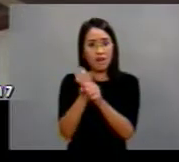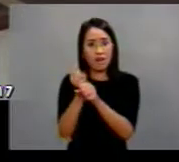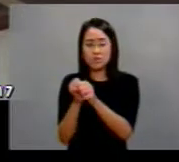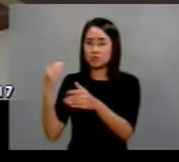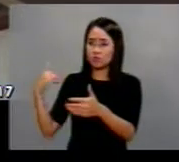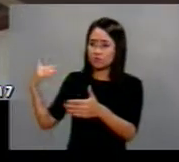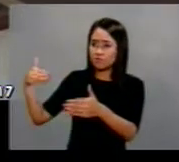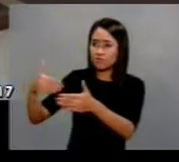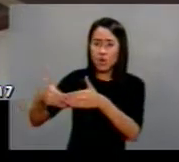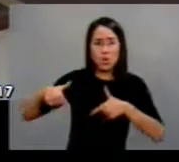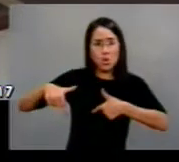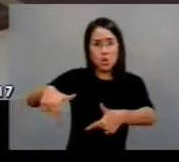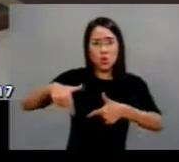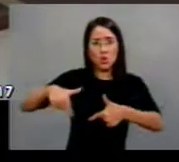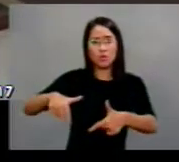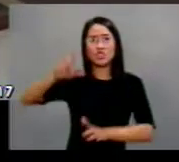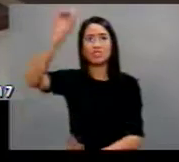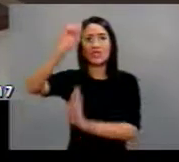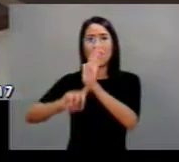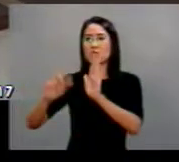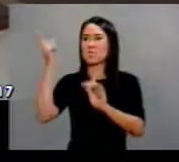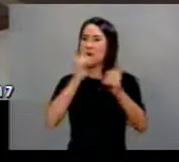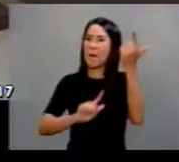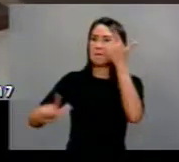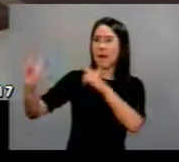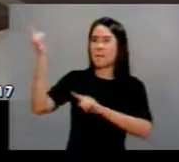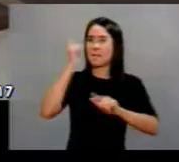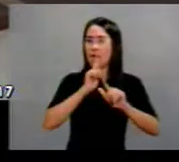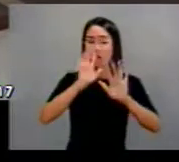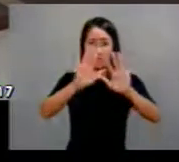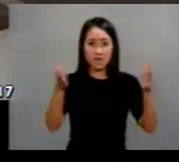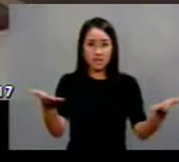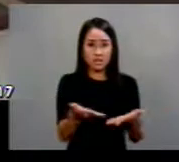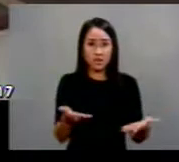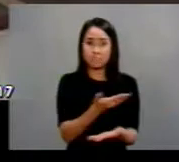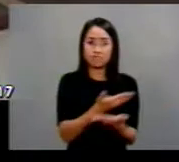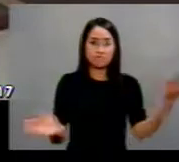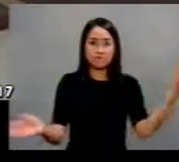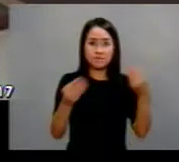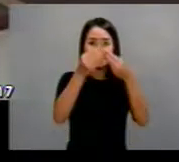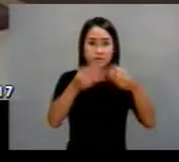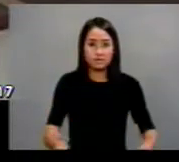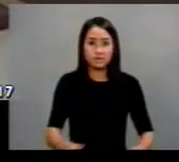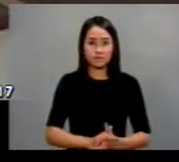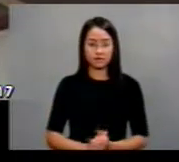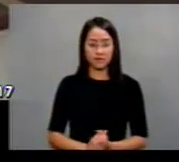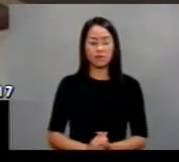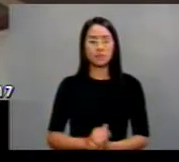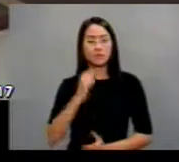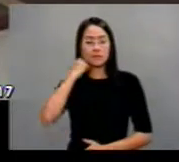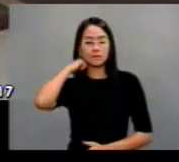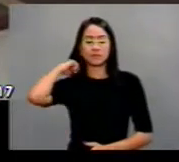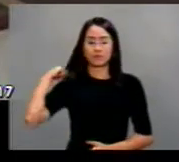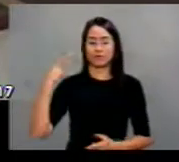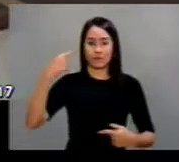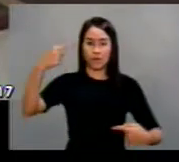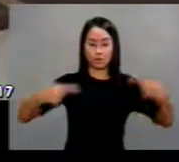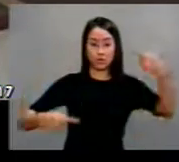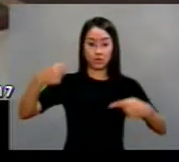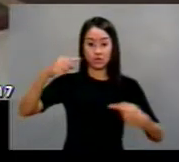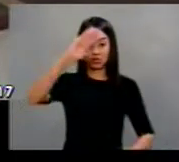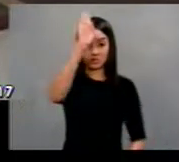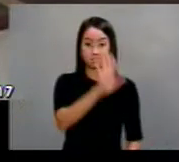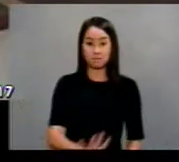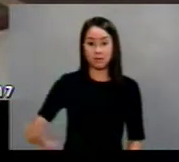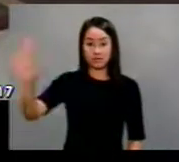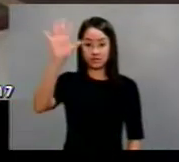Estes deputados, e é do sistema corroído na política do Brasil, que são alimentados